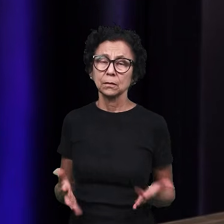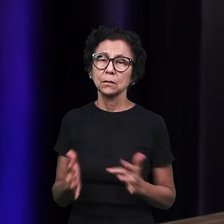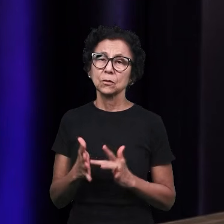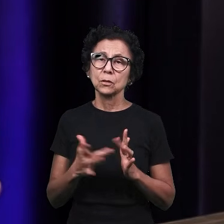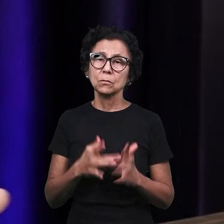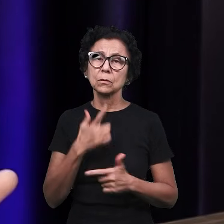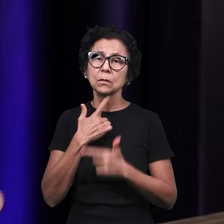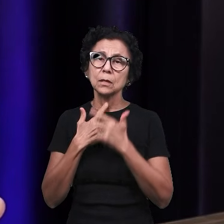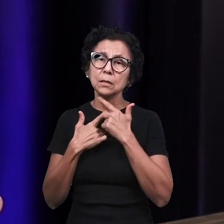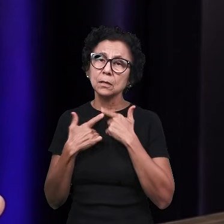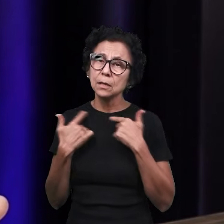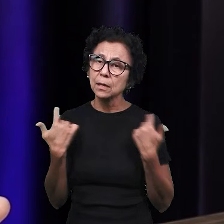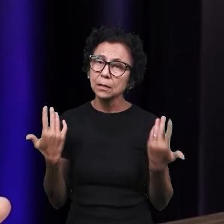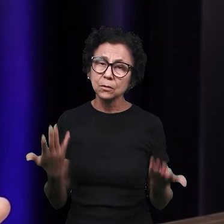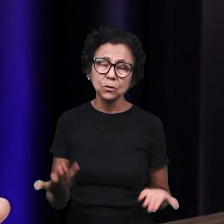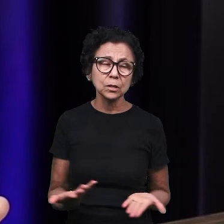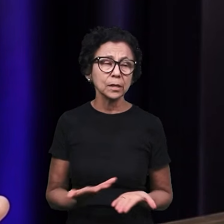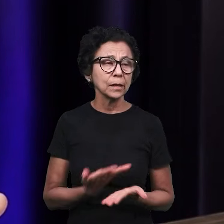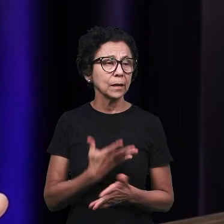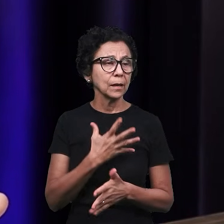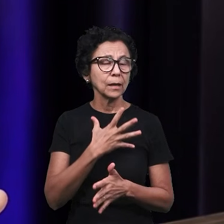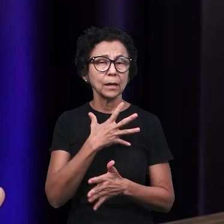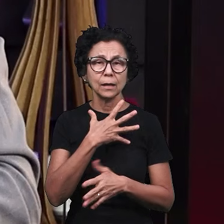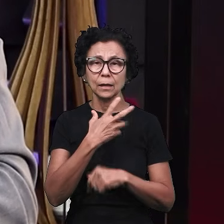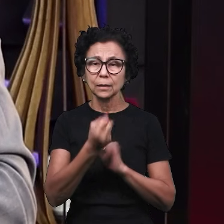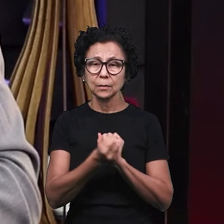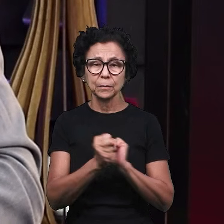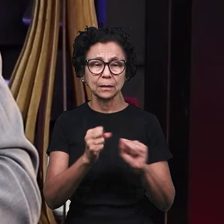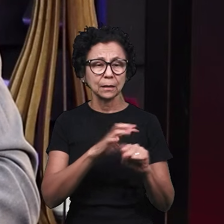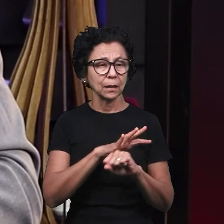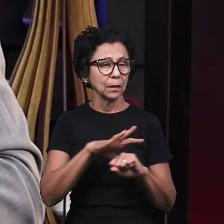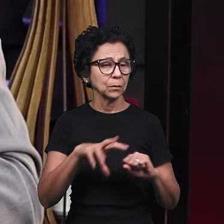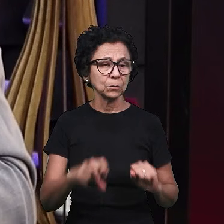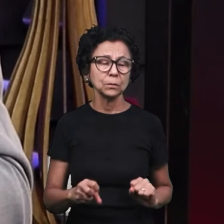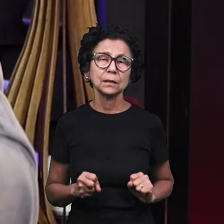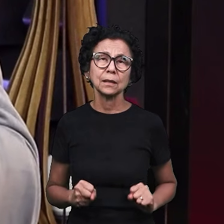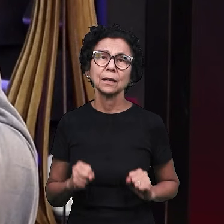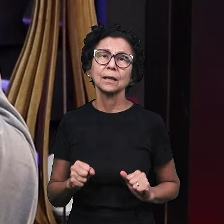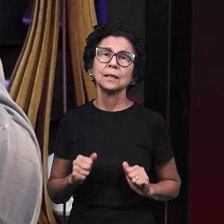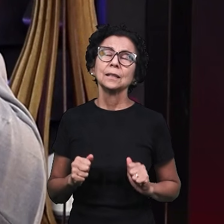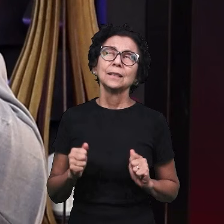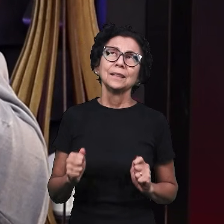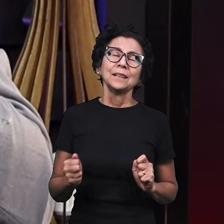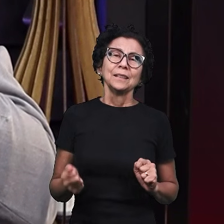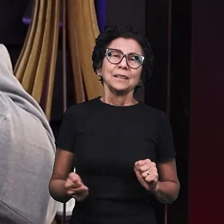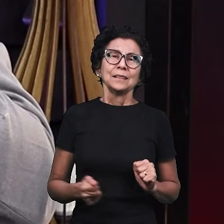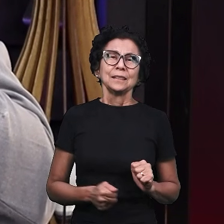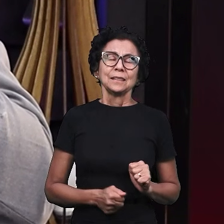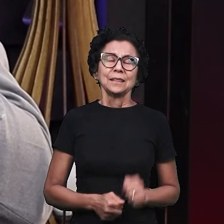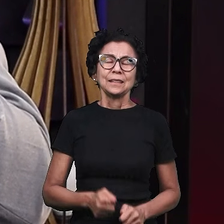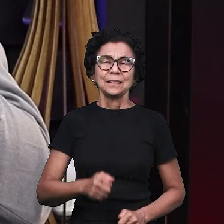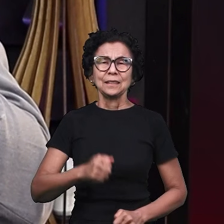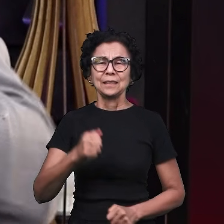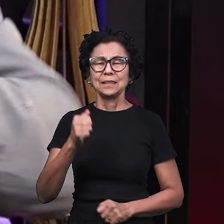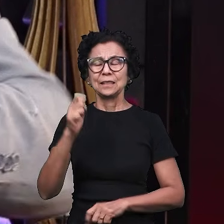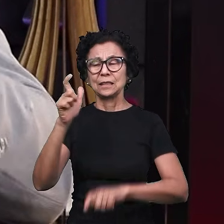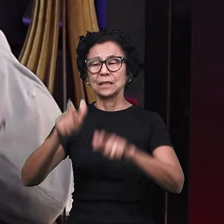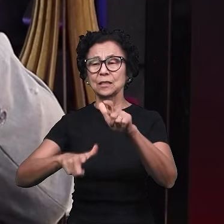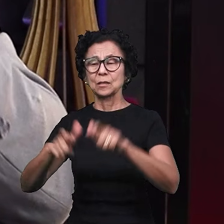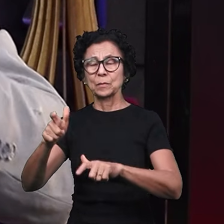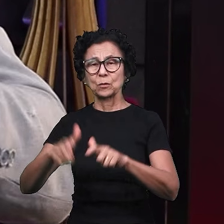para fazer isso a todos aqueles que vão até ele. Nós podemos até dizer que esse foi o resultado de que